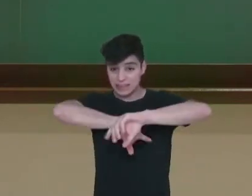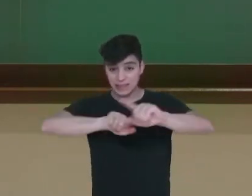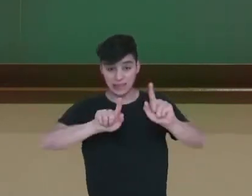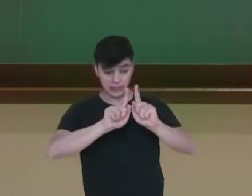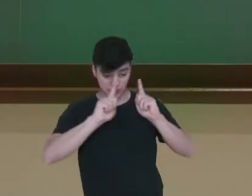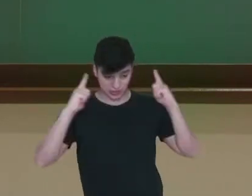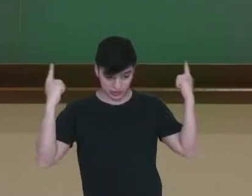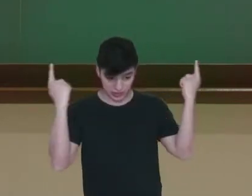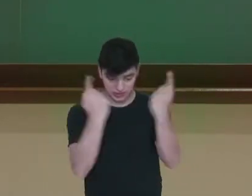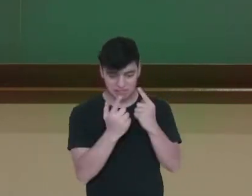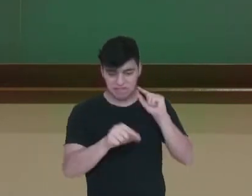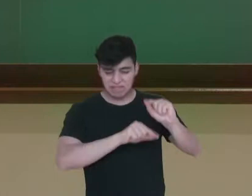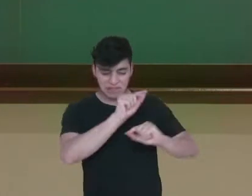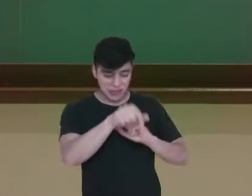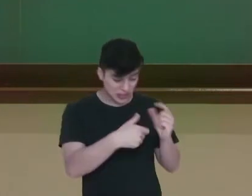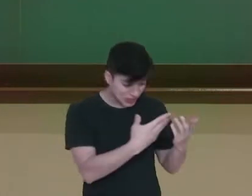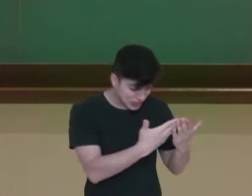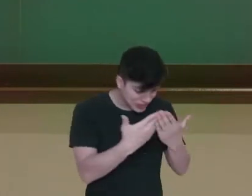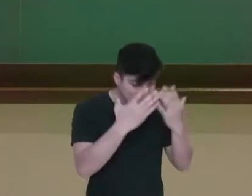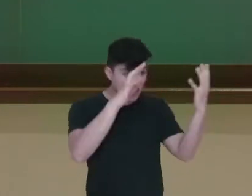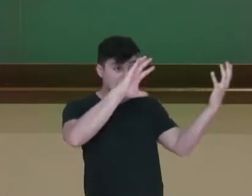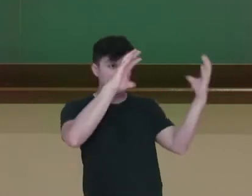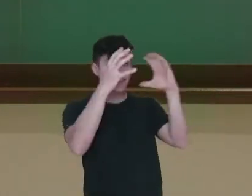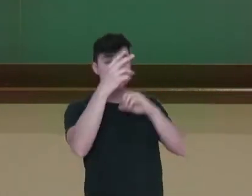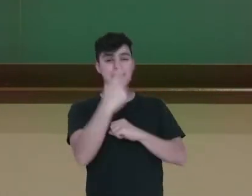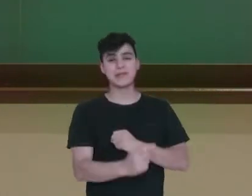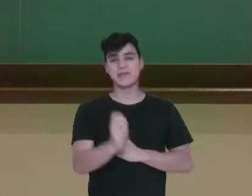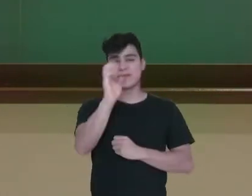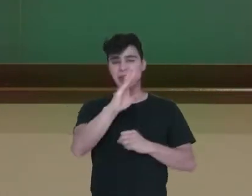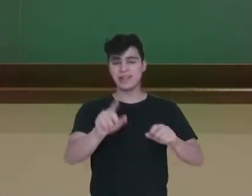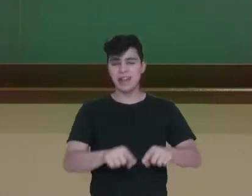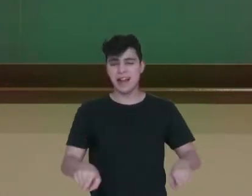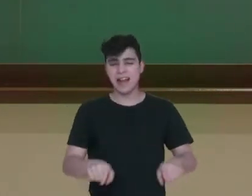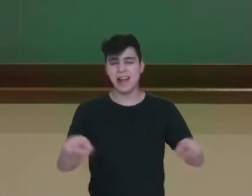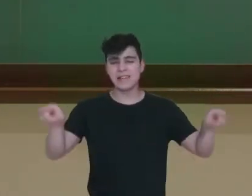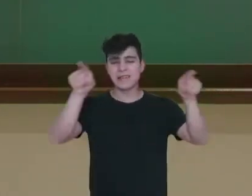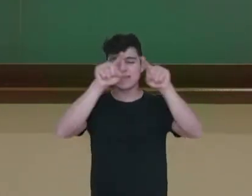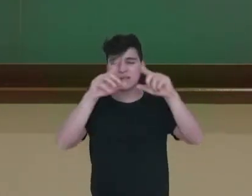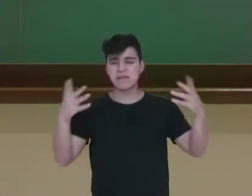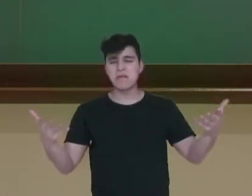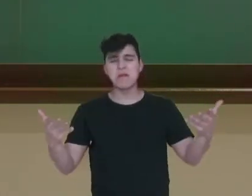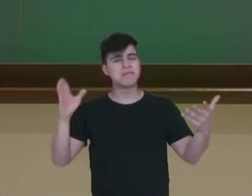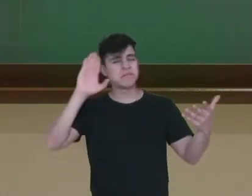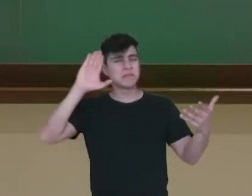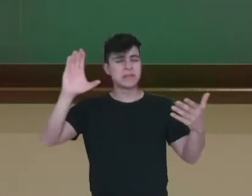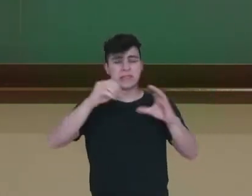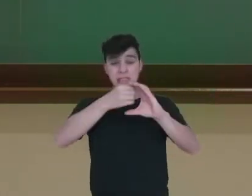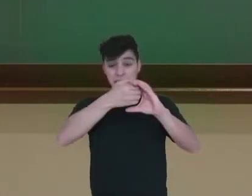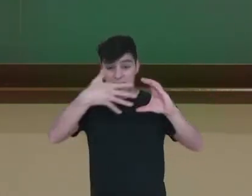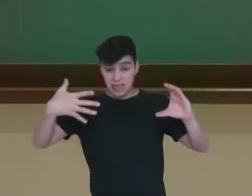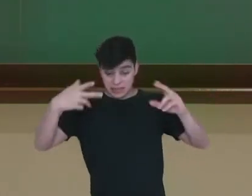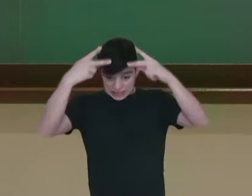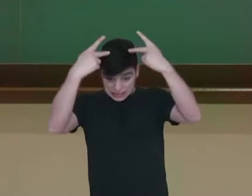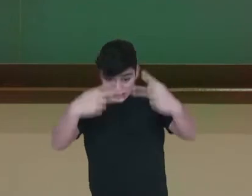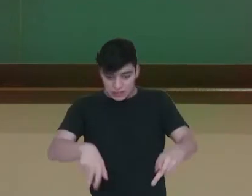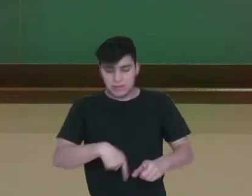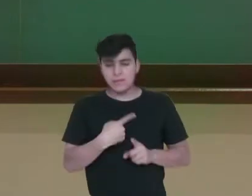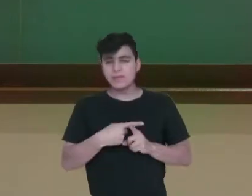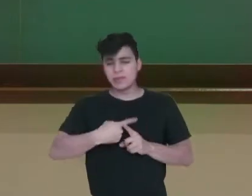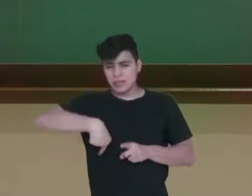vamos estudar sobre os climas do Brasil. Quais são as principais características, por que nós temos